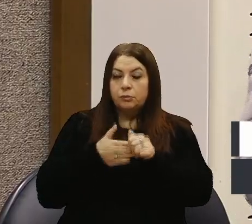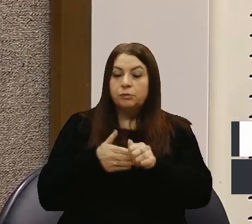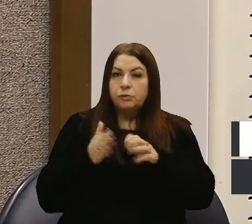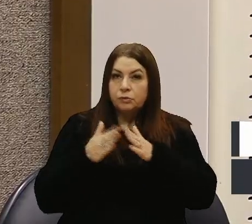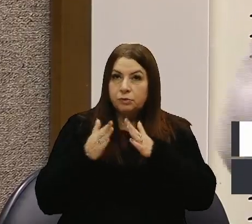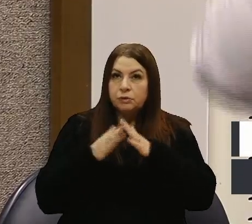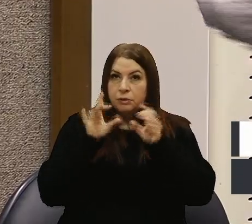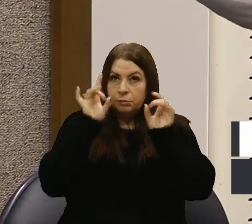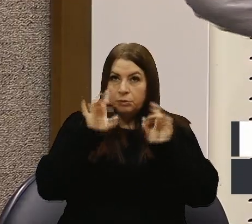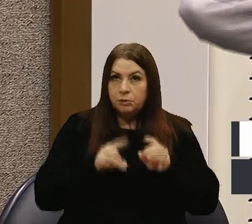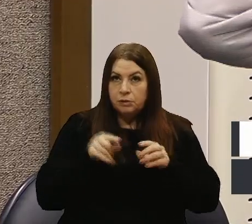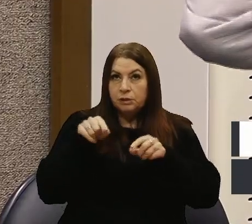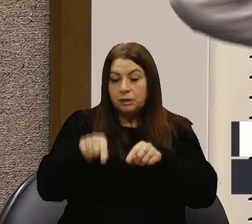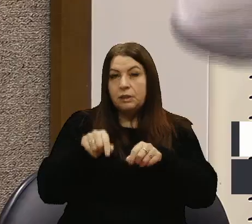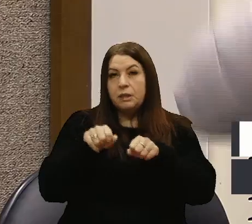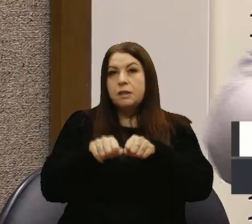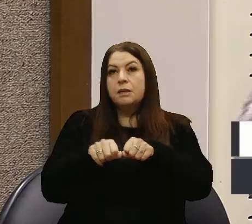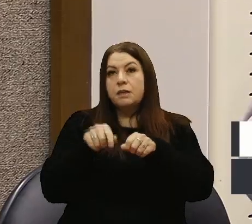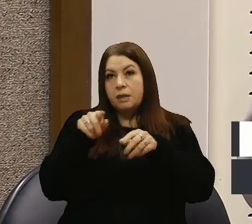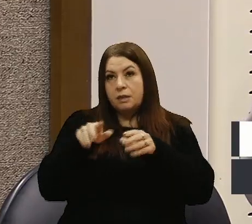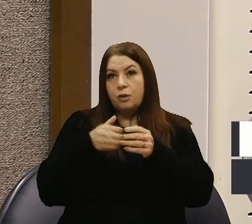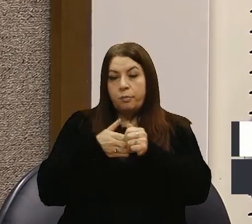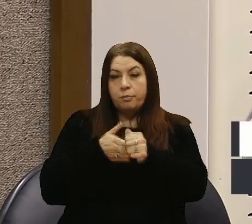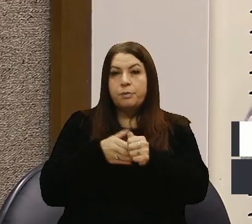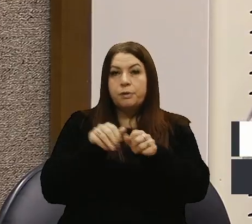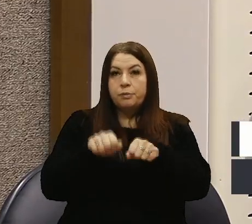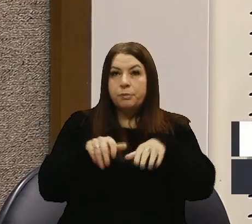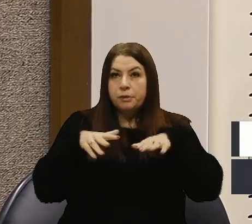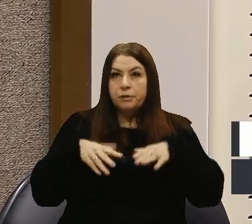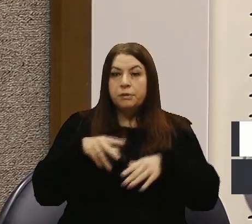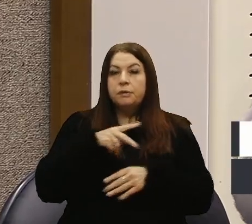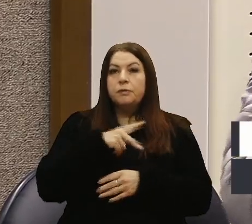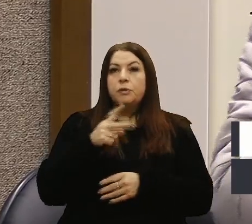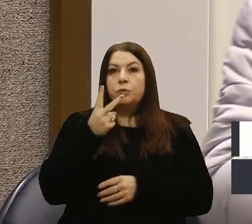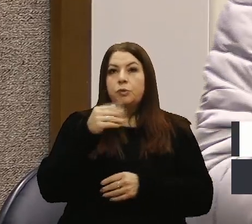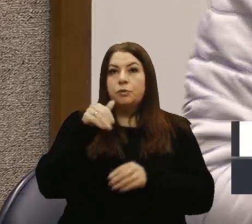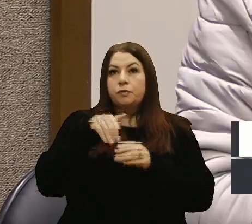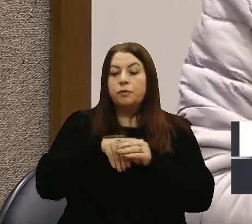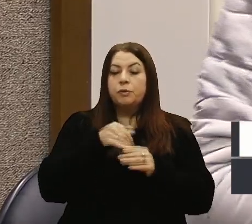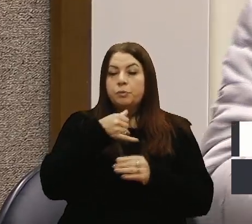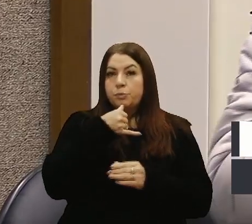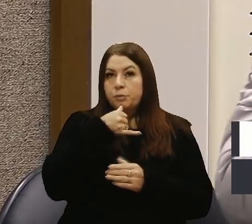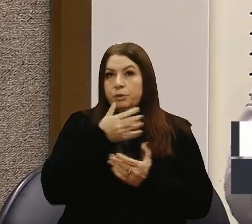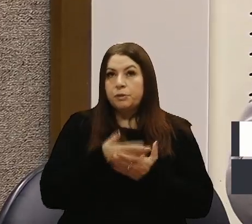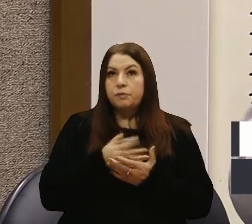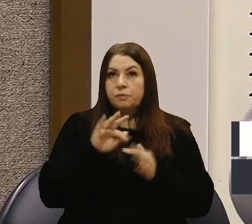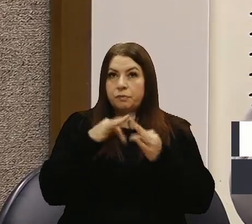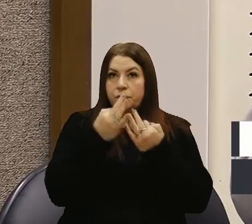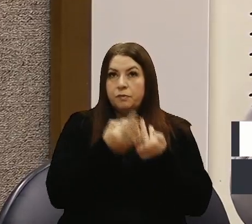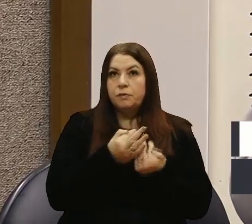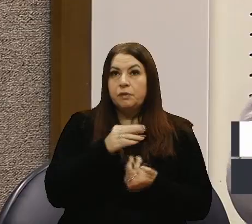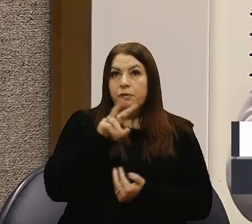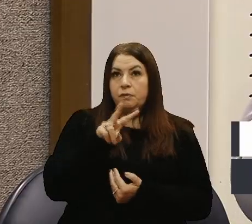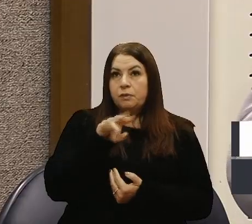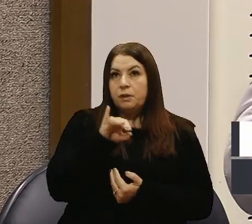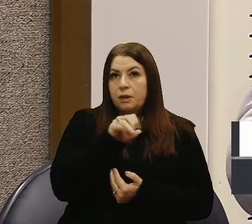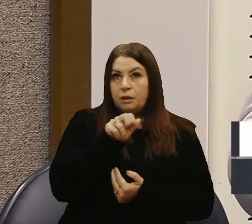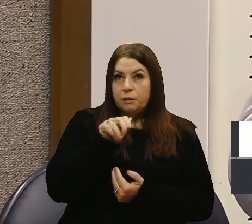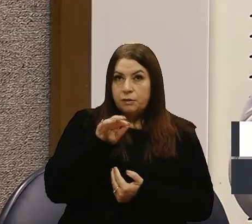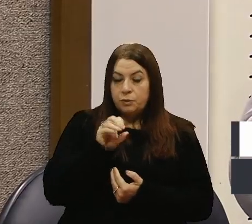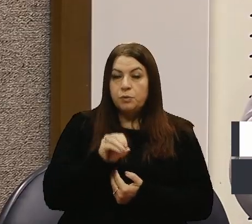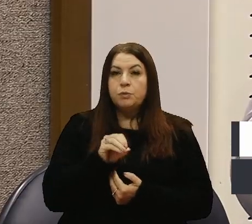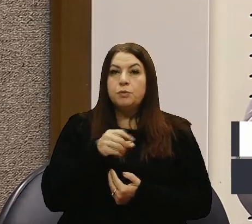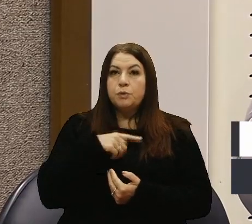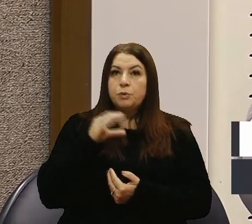casa, em especial quem nos acompanha do plenário. O presidente veio apresentar 2 votos de pesar. O primeiro aos familiares de Evilásio Alves Paim, que